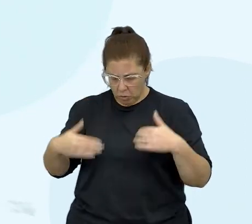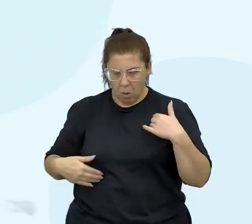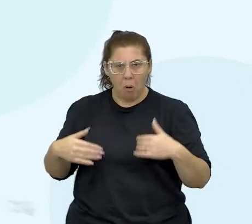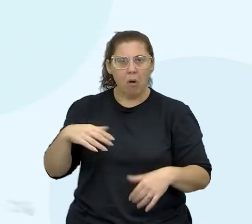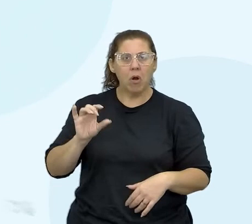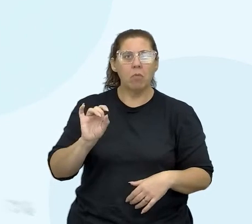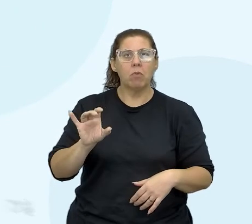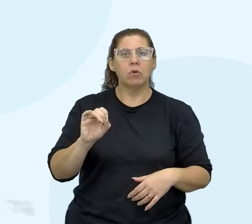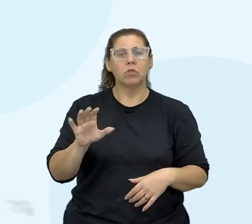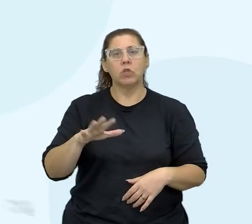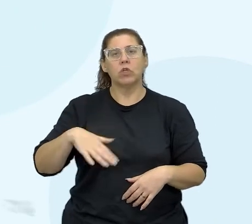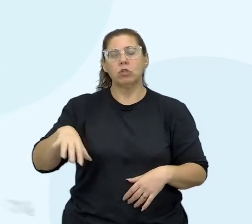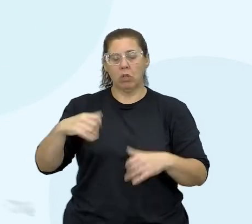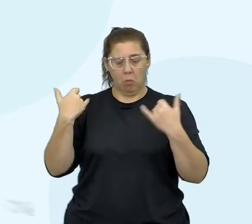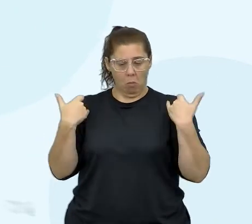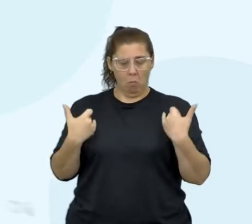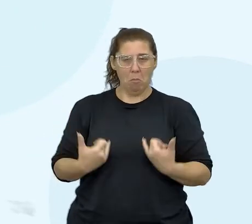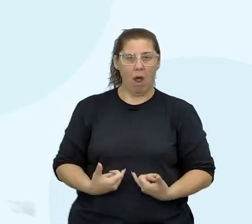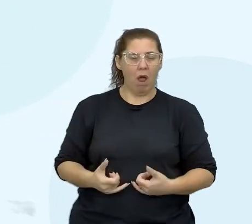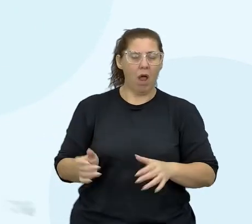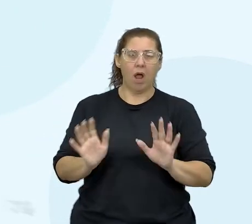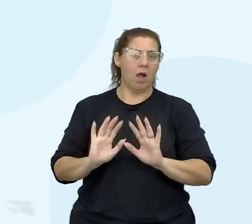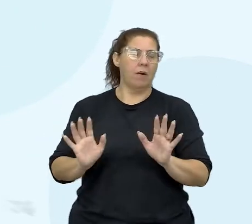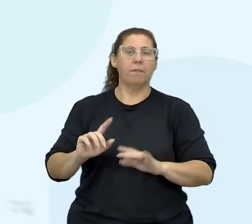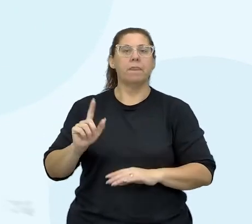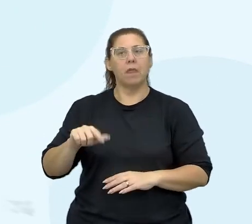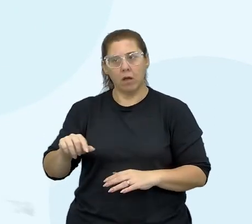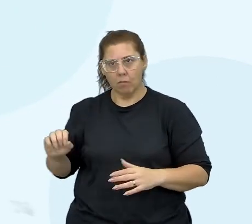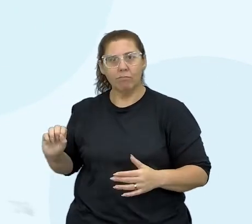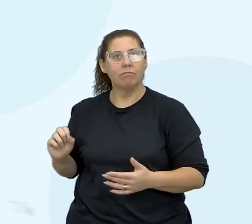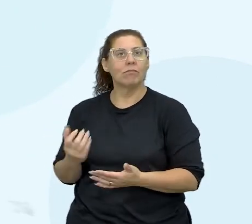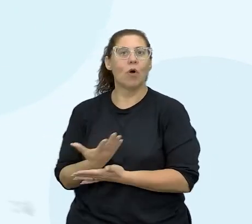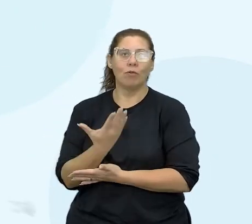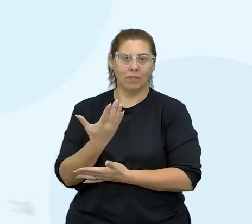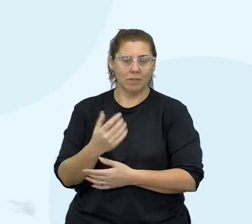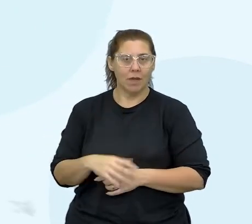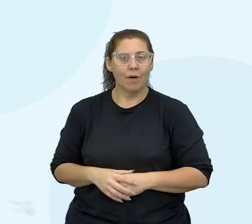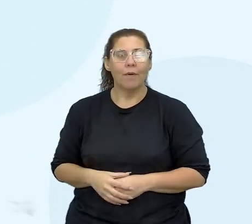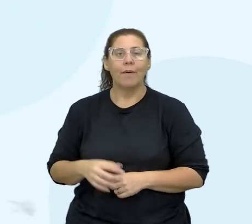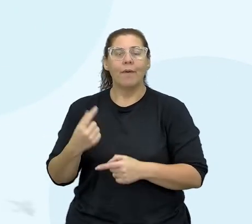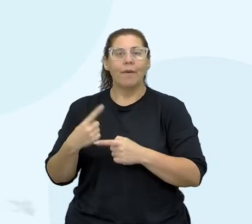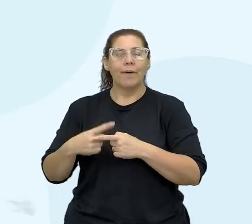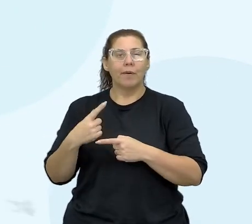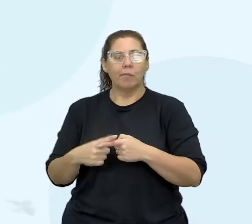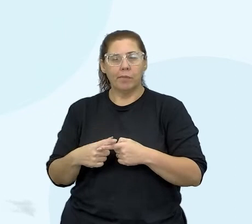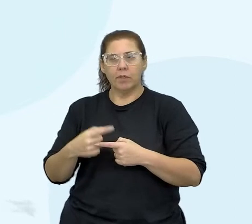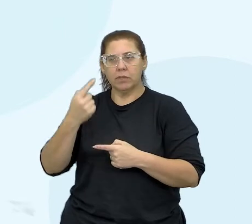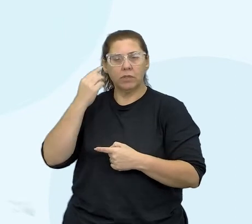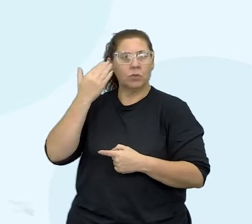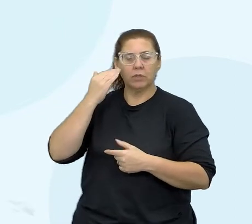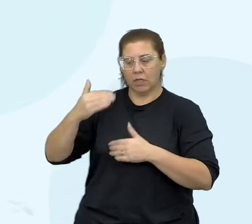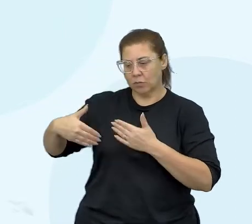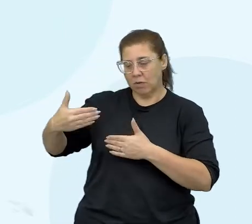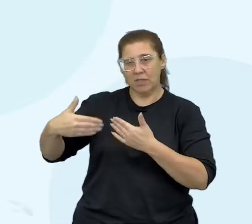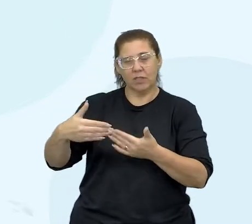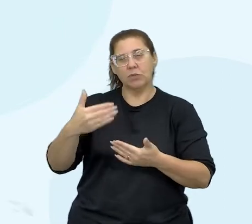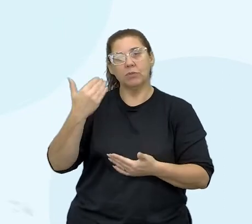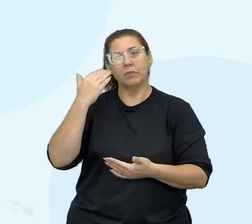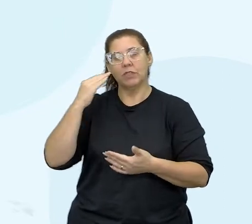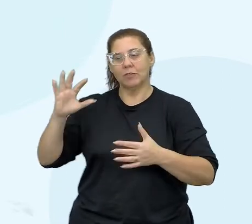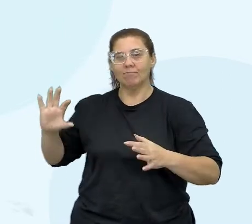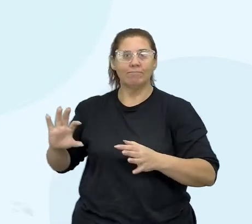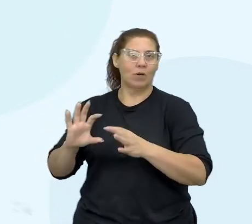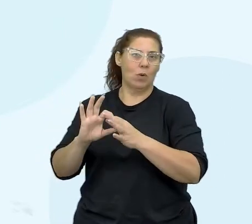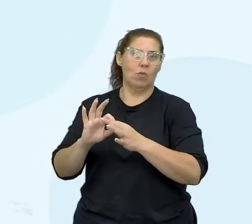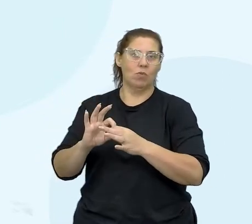à questão de magreza e tudo mais. É um efeito colateral. Mas se a gente não entende o processo, a gente não consegue ligar uma